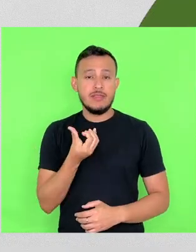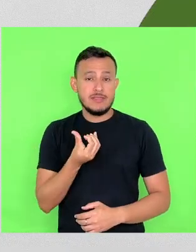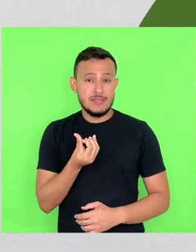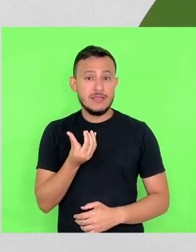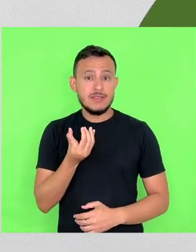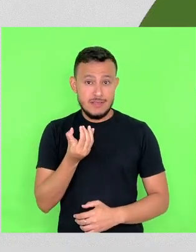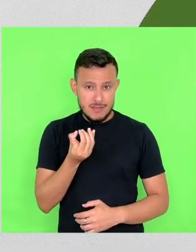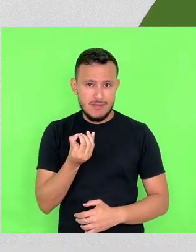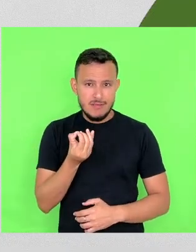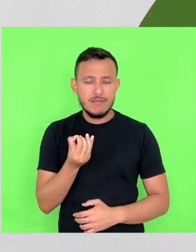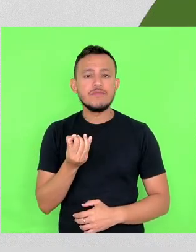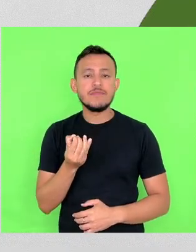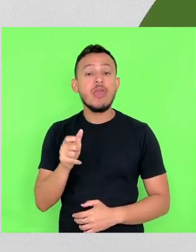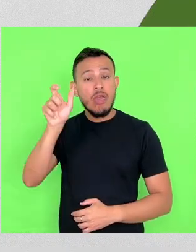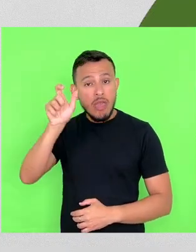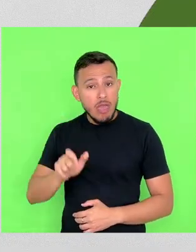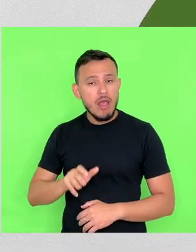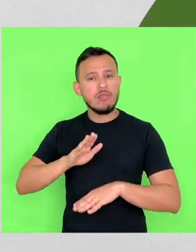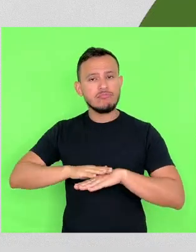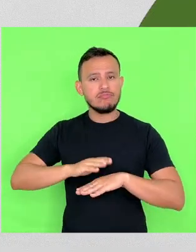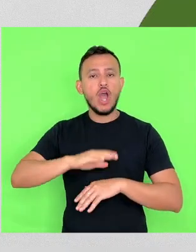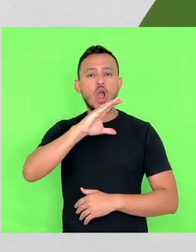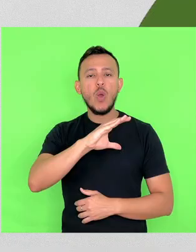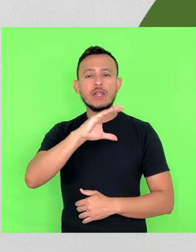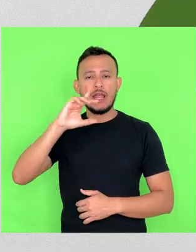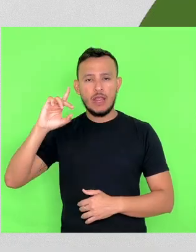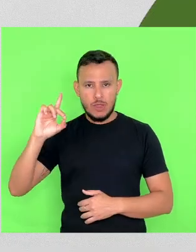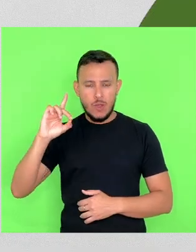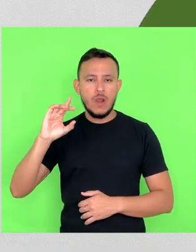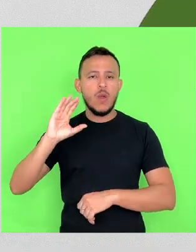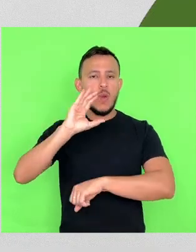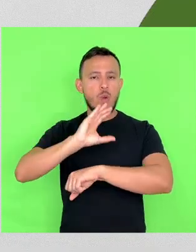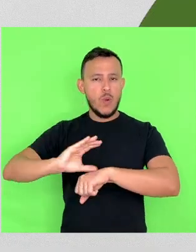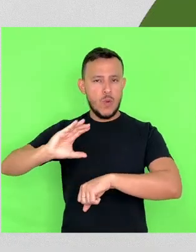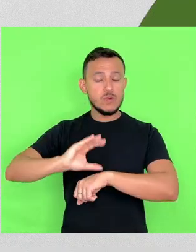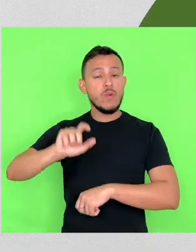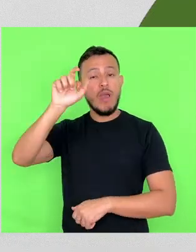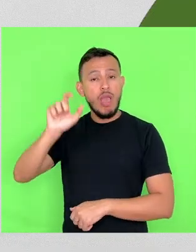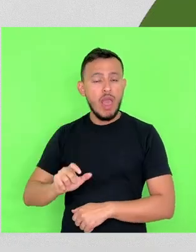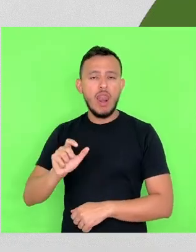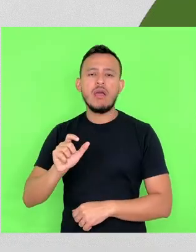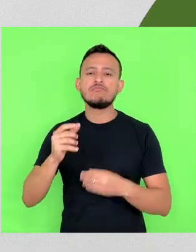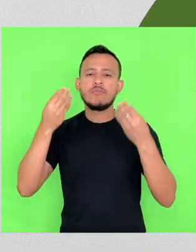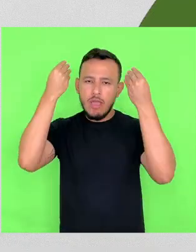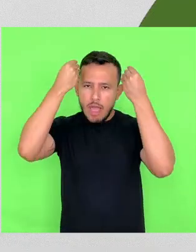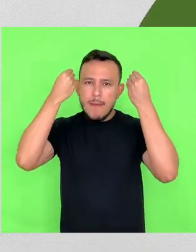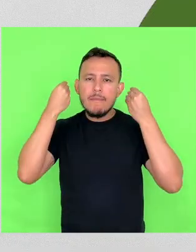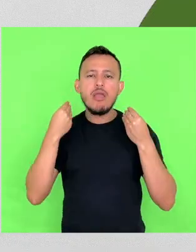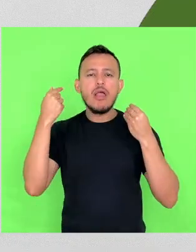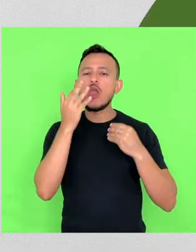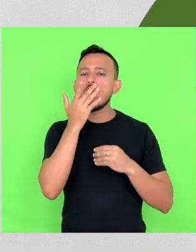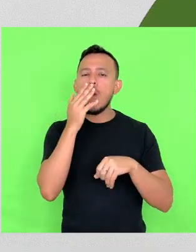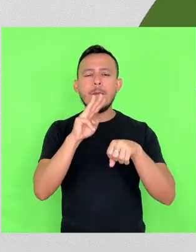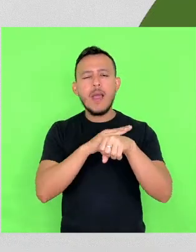60 anos, é a coordenadora do curso. Ela tem cabelos